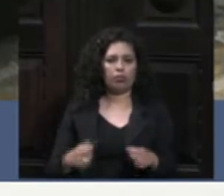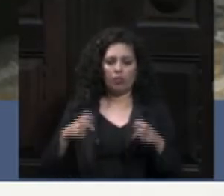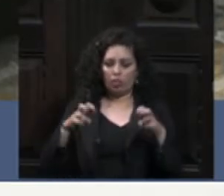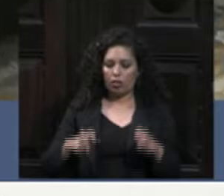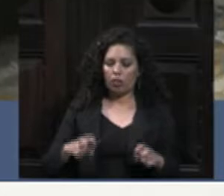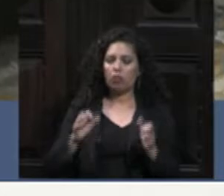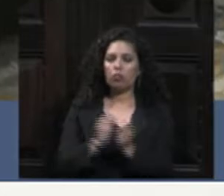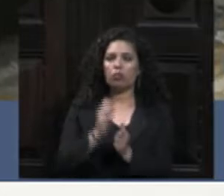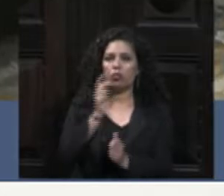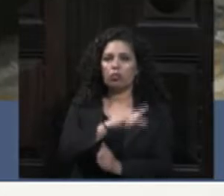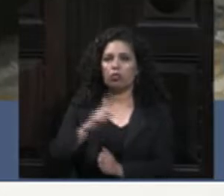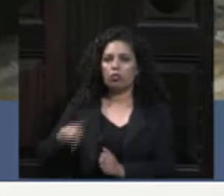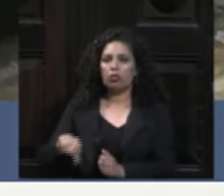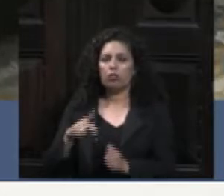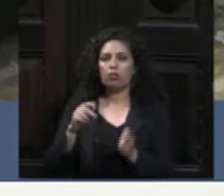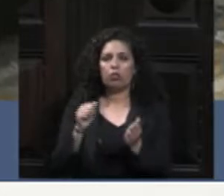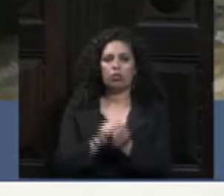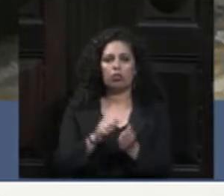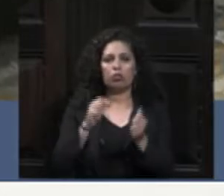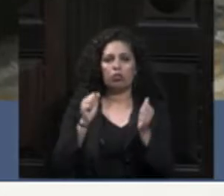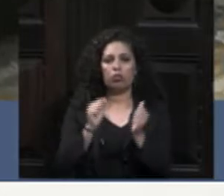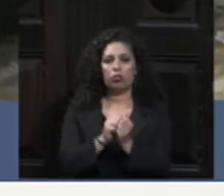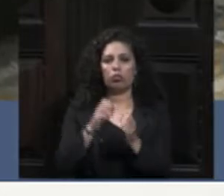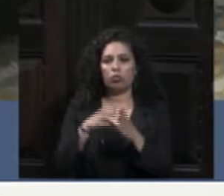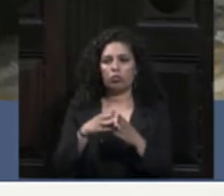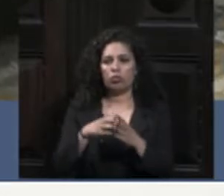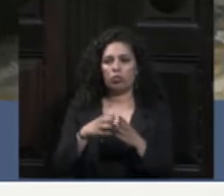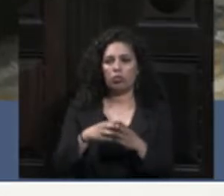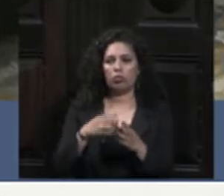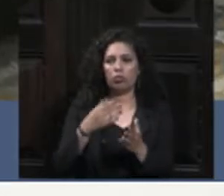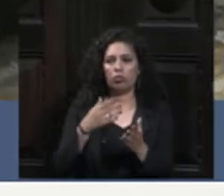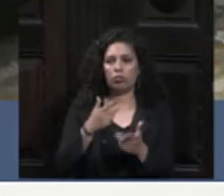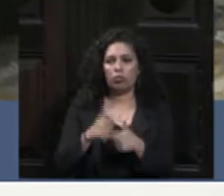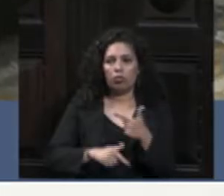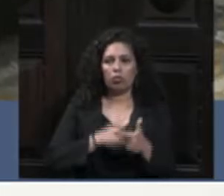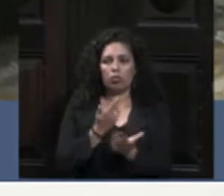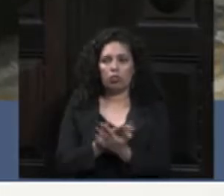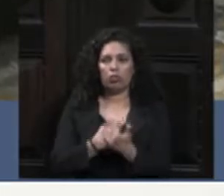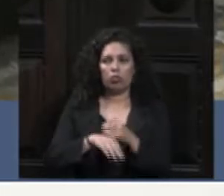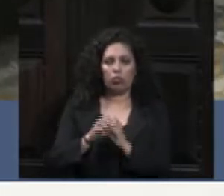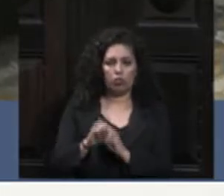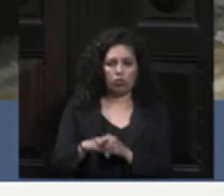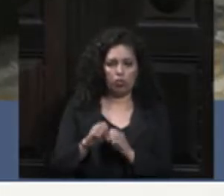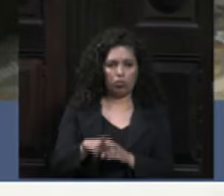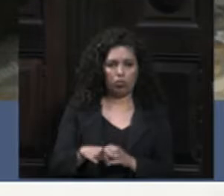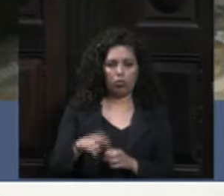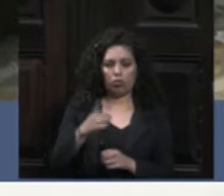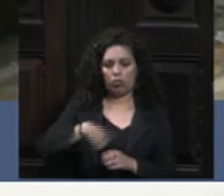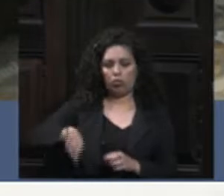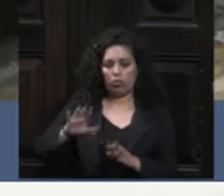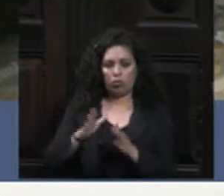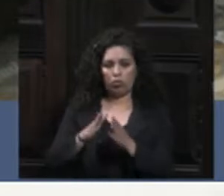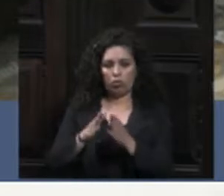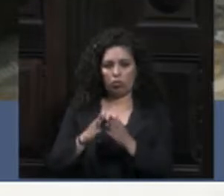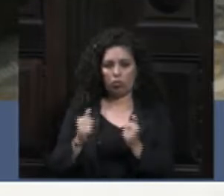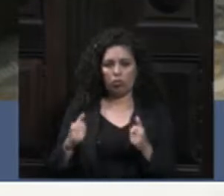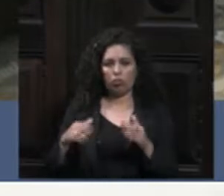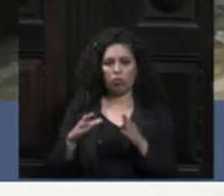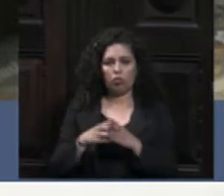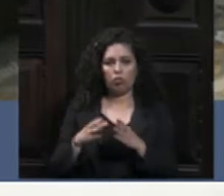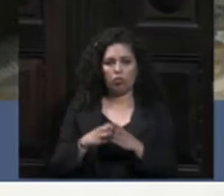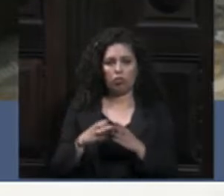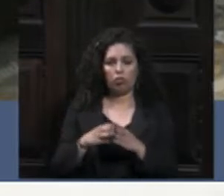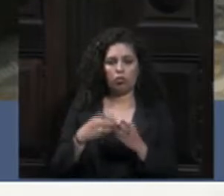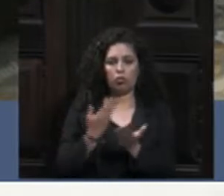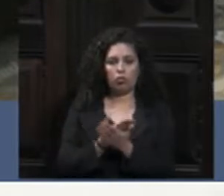da educação e caminhando para a valorização desses profissionais. Por isso, a gente está solicitando à Comissão de